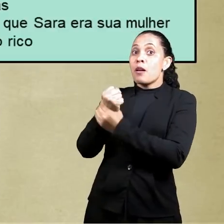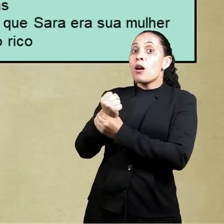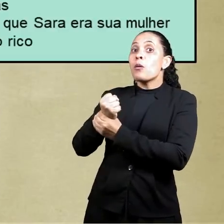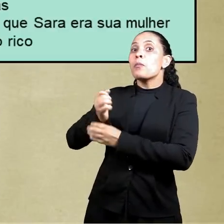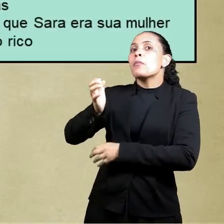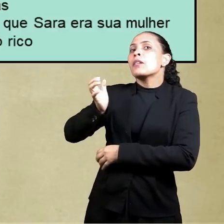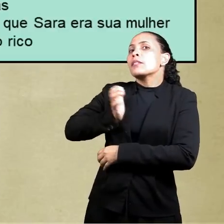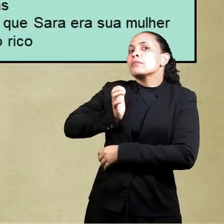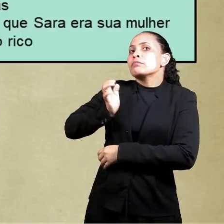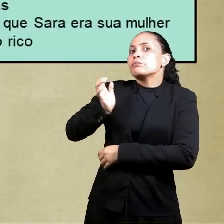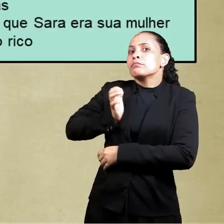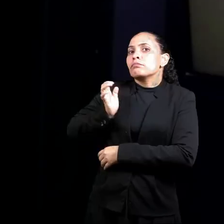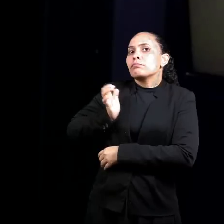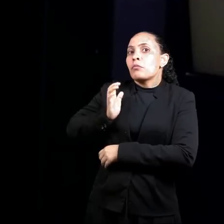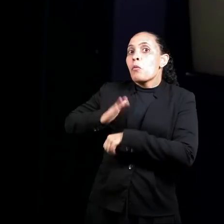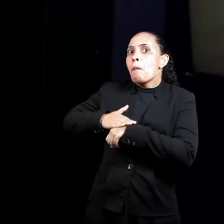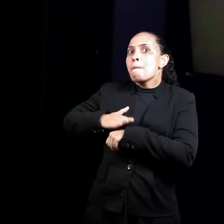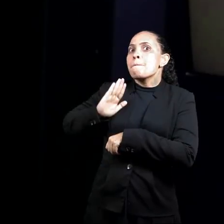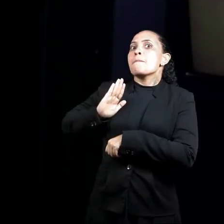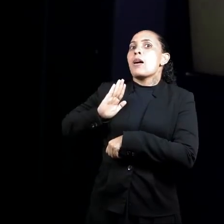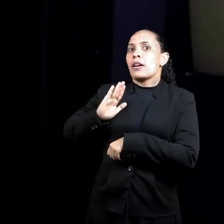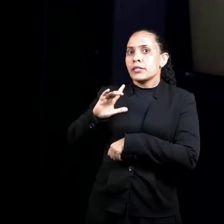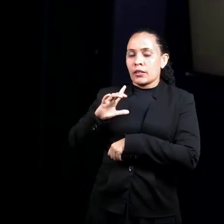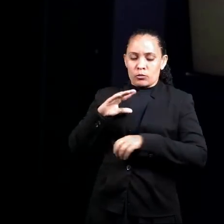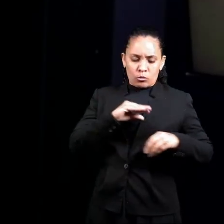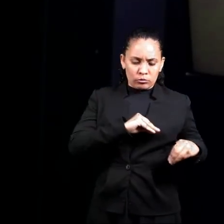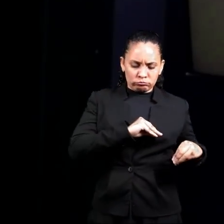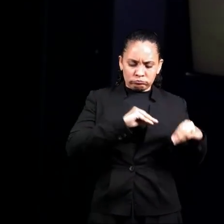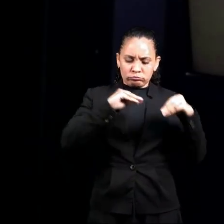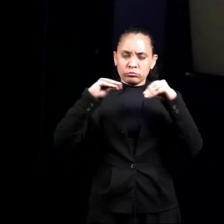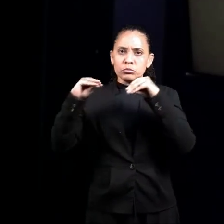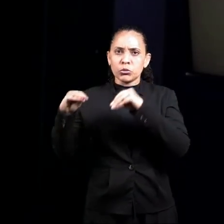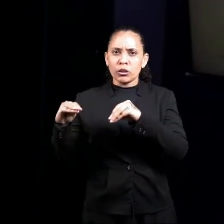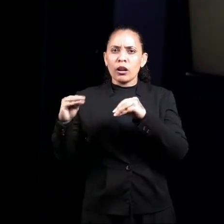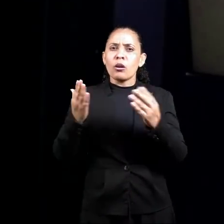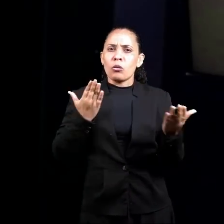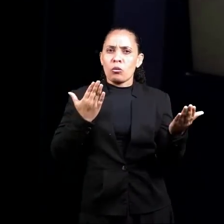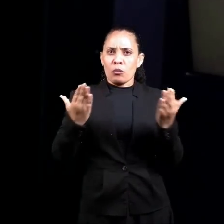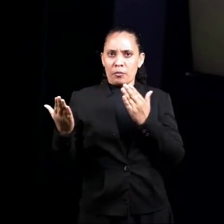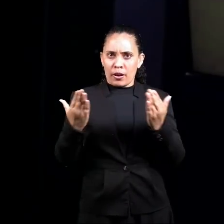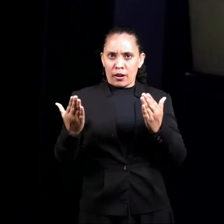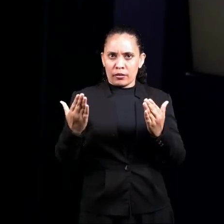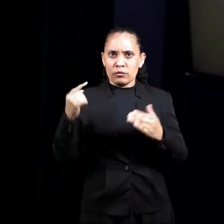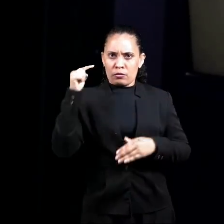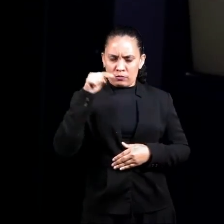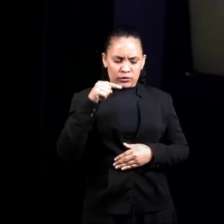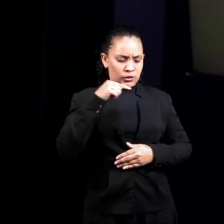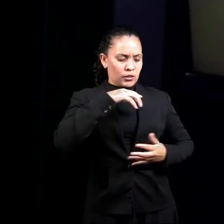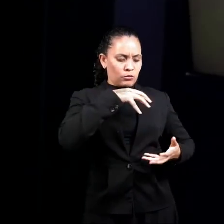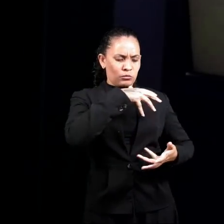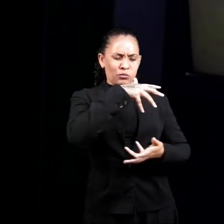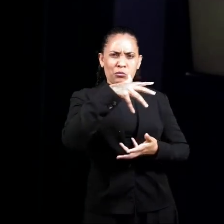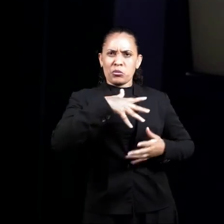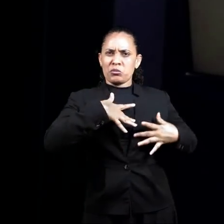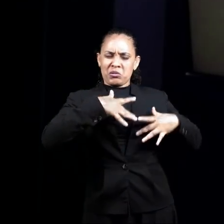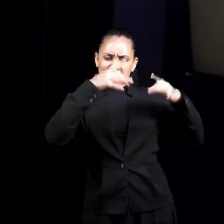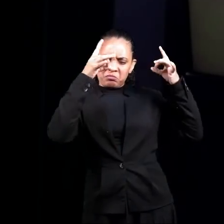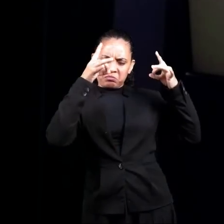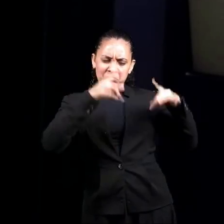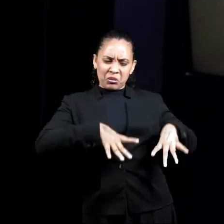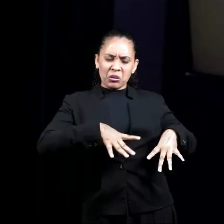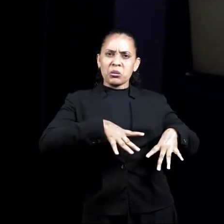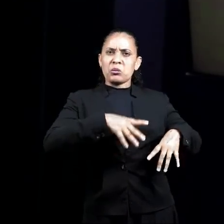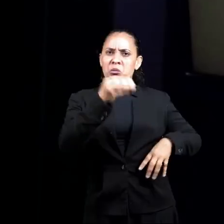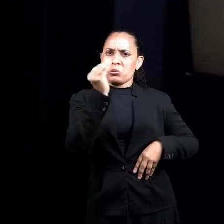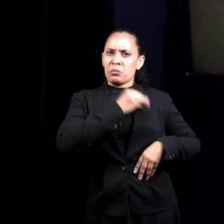nós falamos no início que e quando você sai da sua terra é deixar o mundo. Né? Mas deixar o mundo é um mundo de pecado,